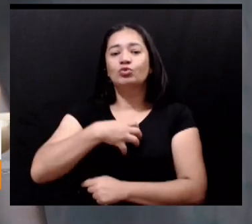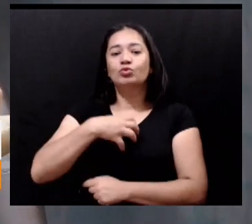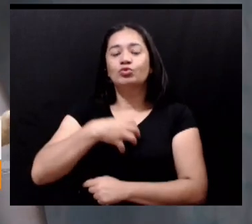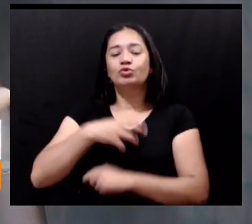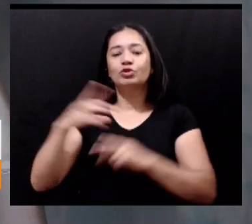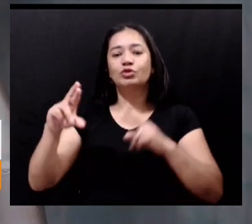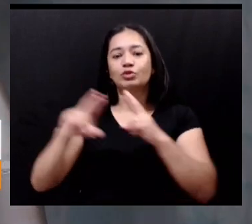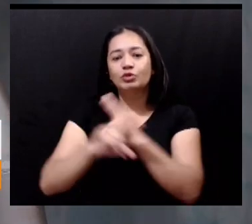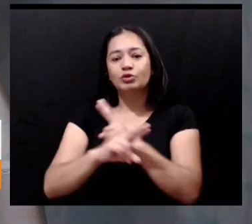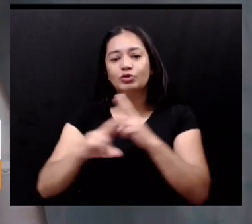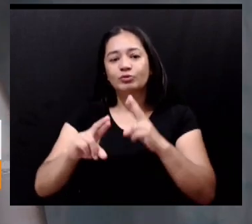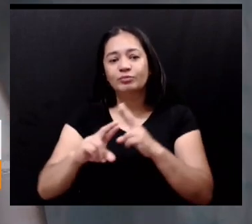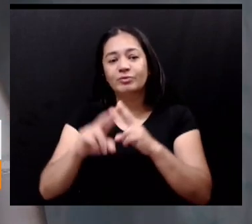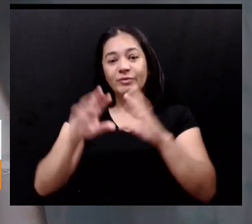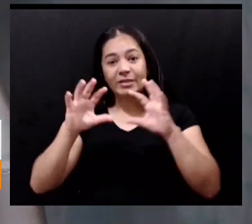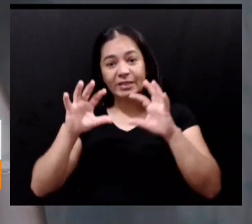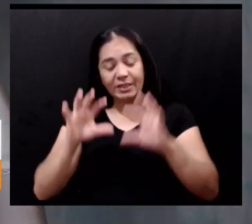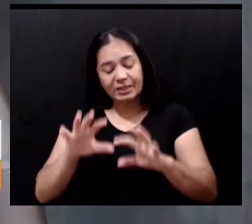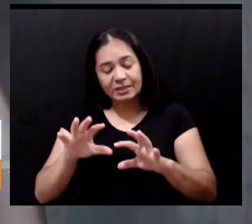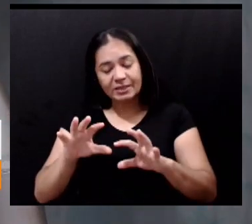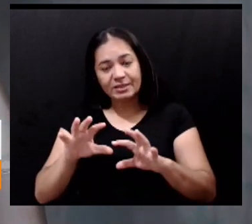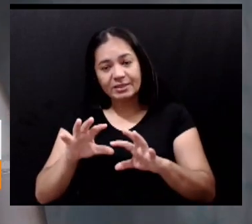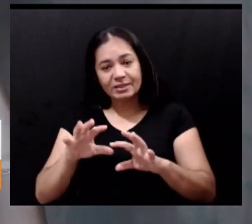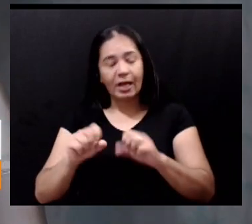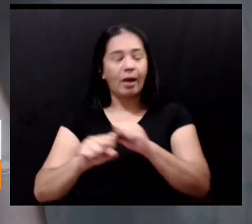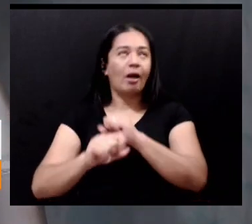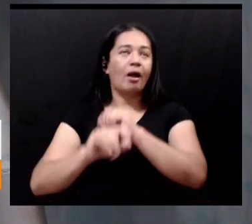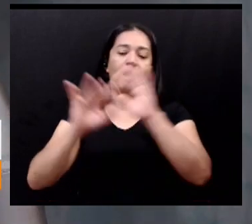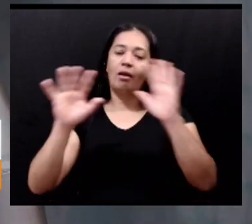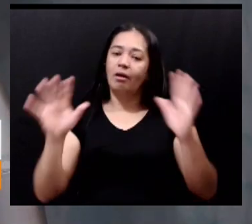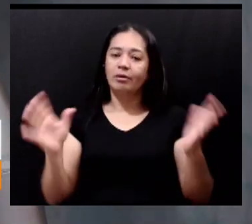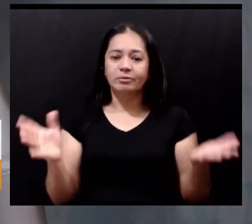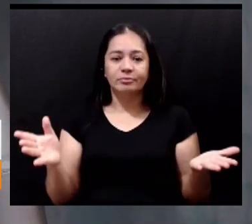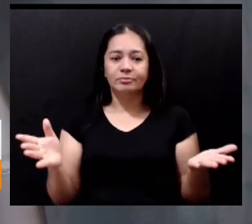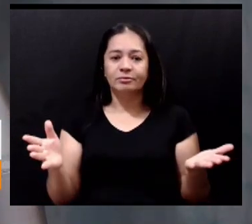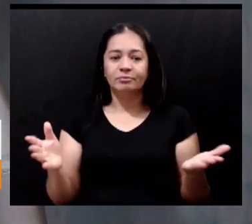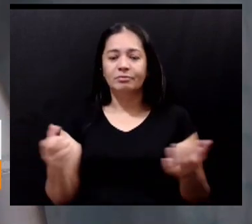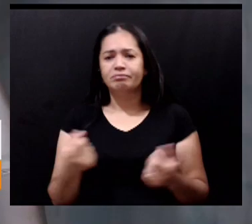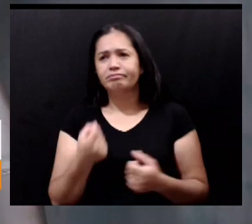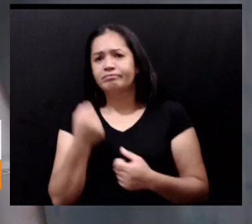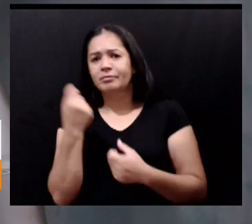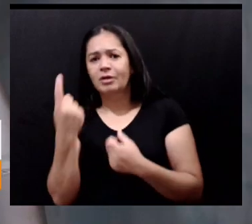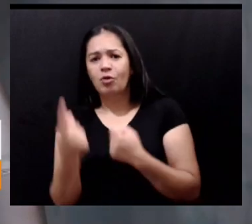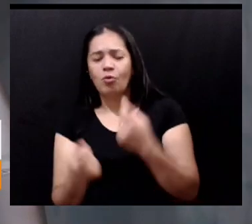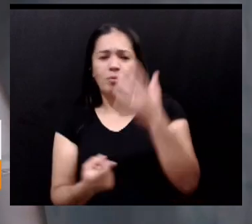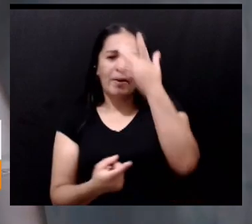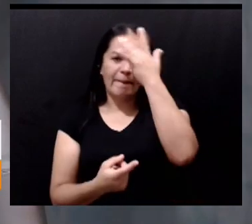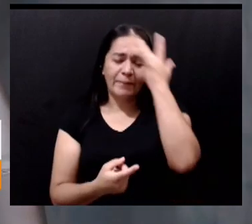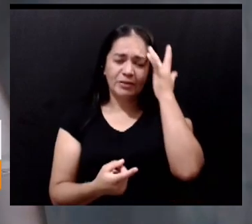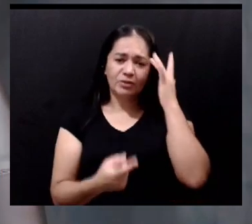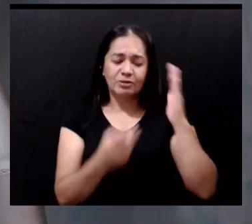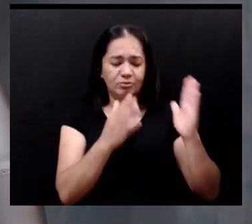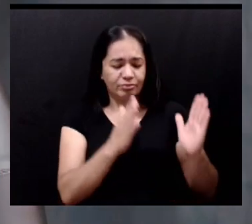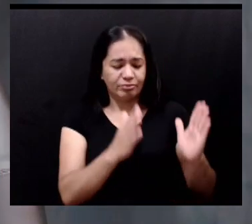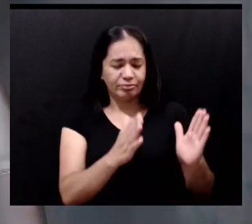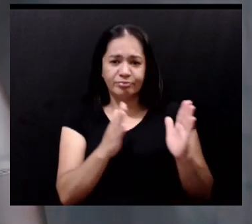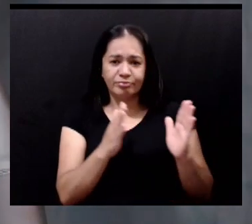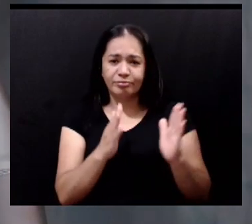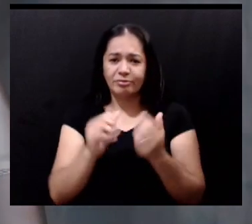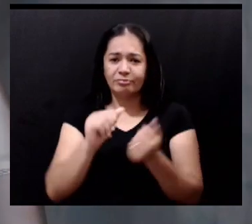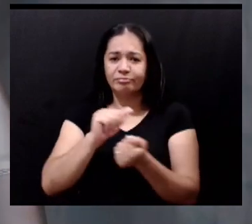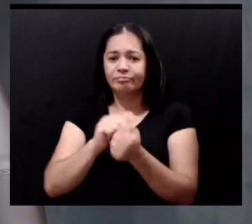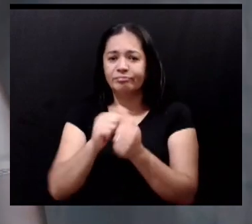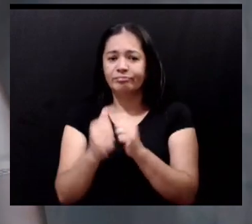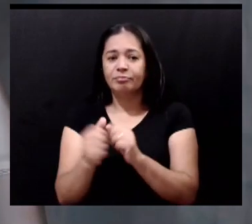nesse sentido, claro que para algumas pessoas, esse processo de viver, de se adaptar, pode ser mais